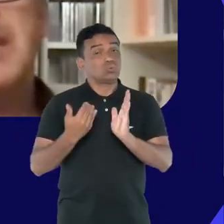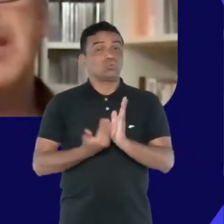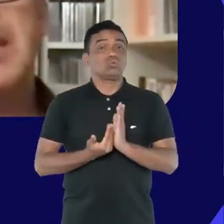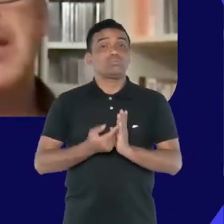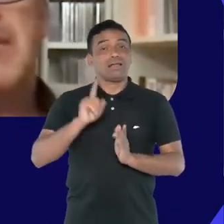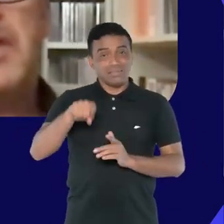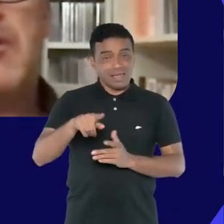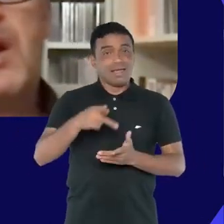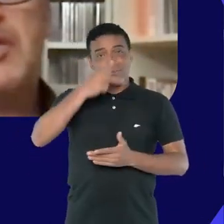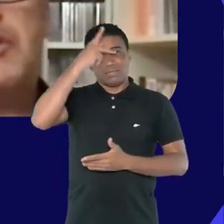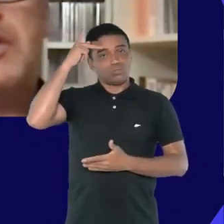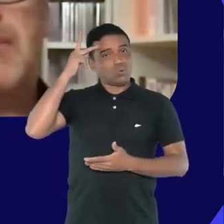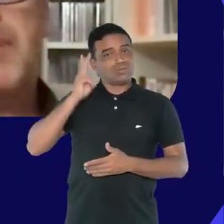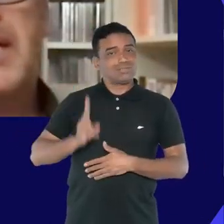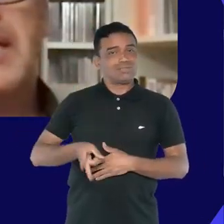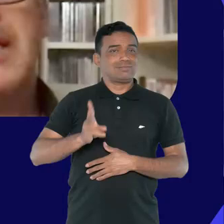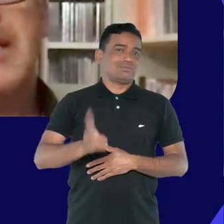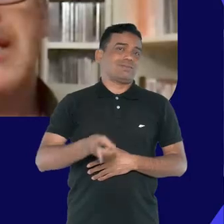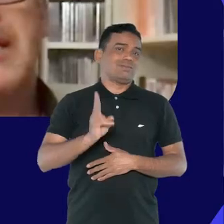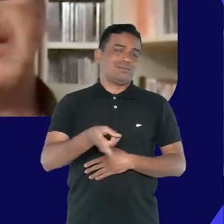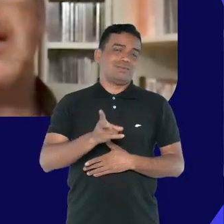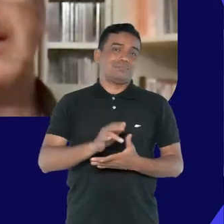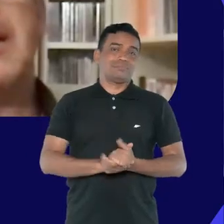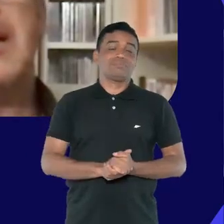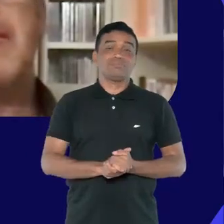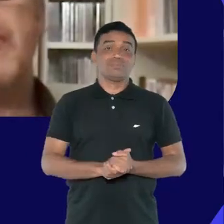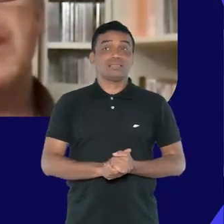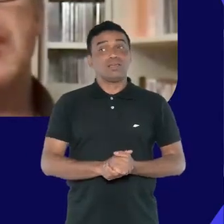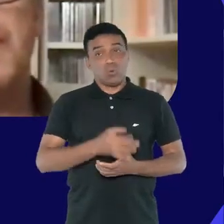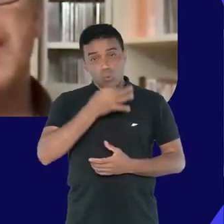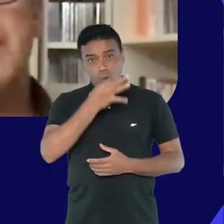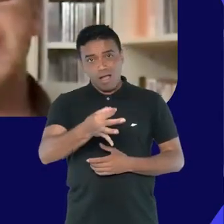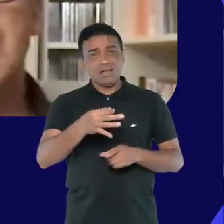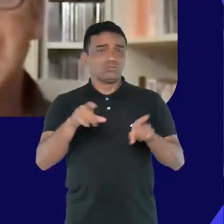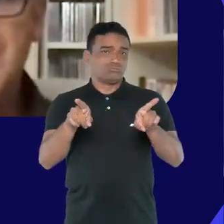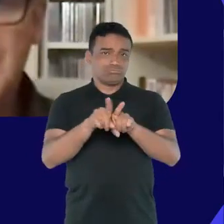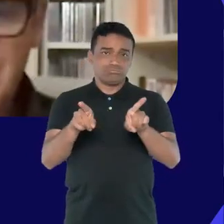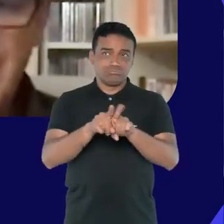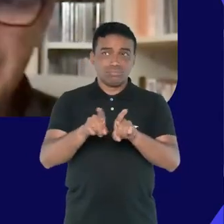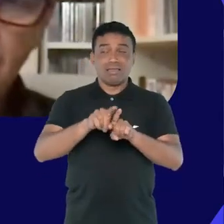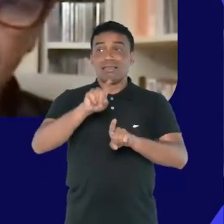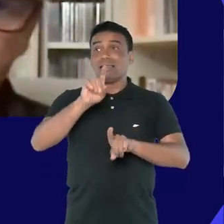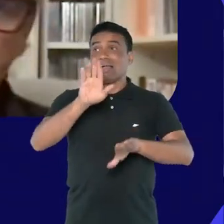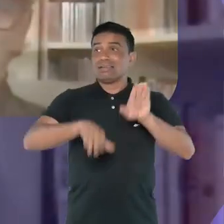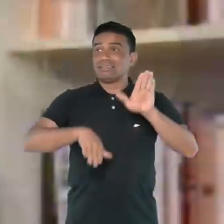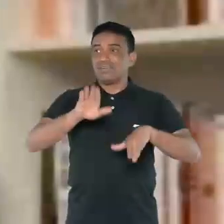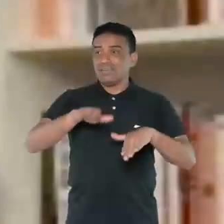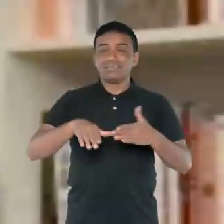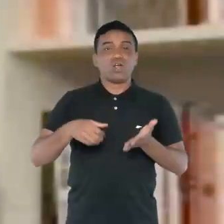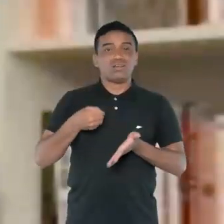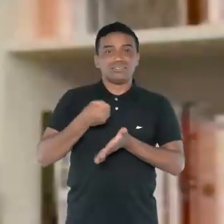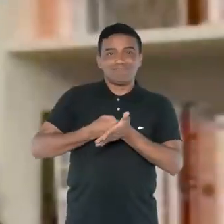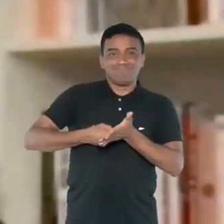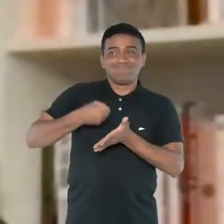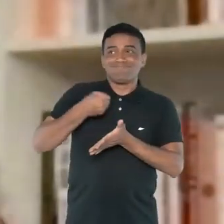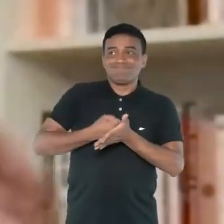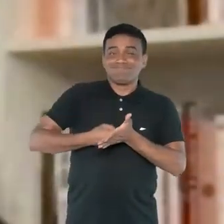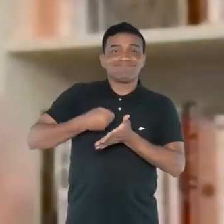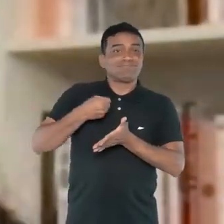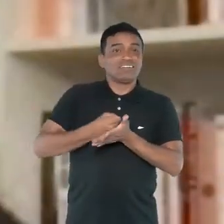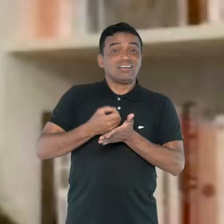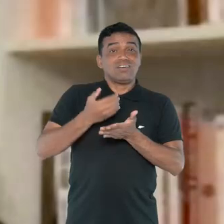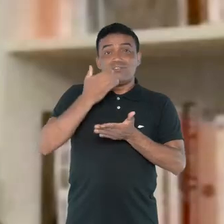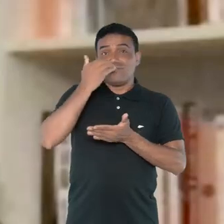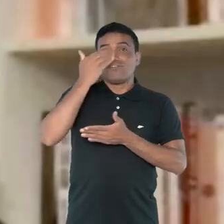grande medida, eu acho que também muitas vezes existimos fora